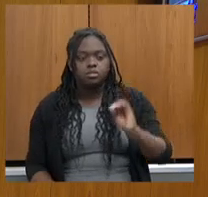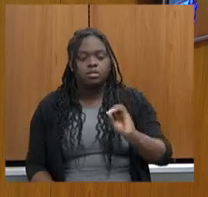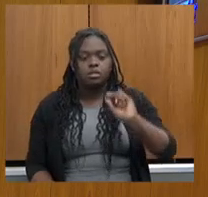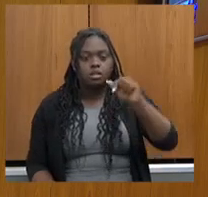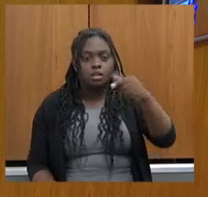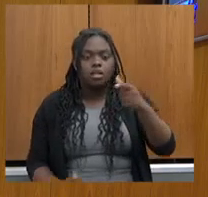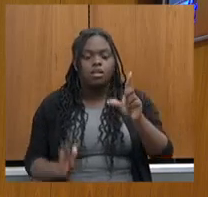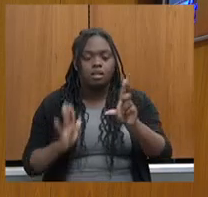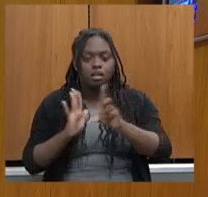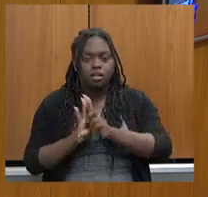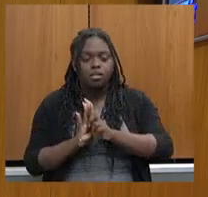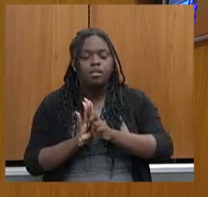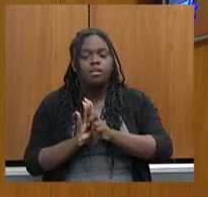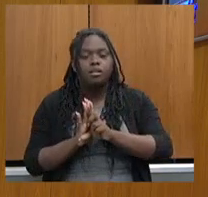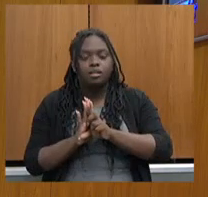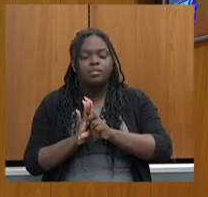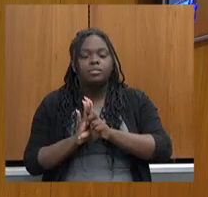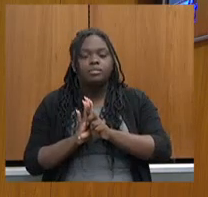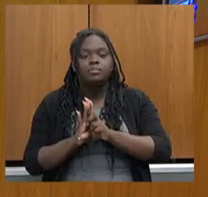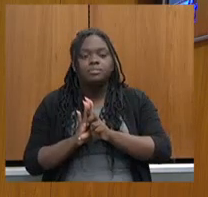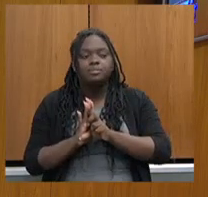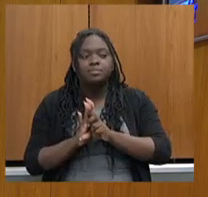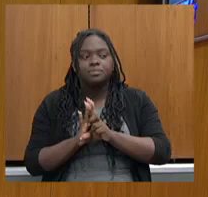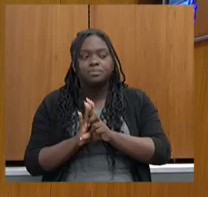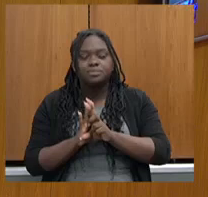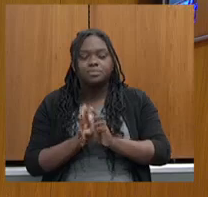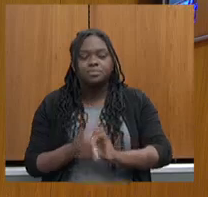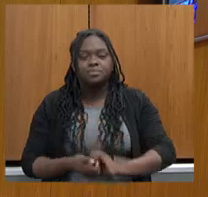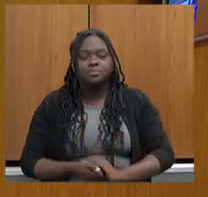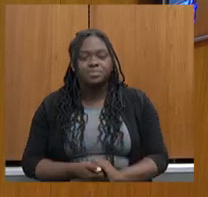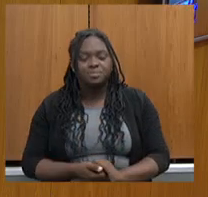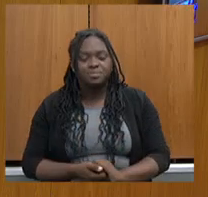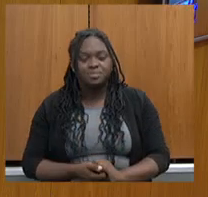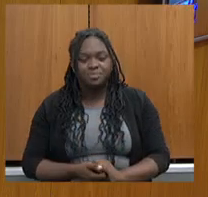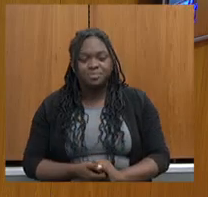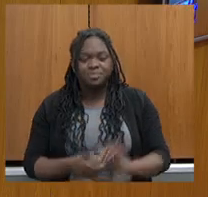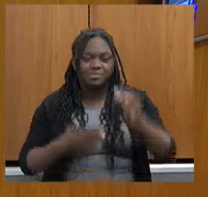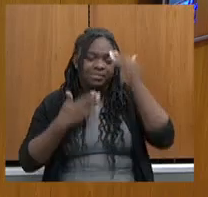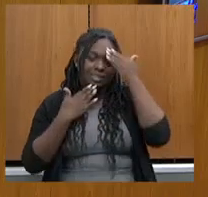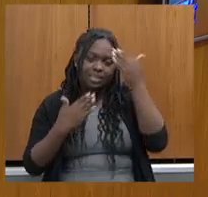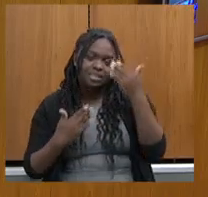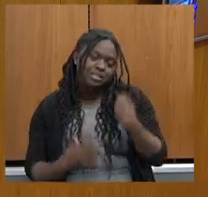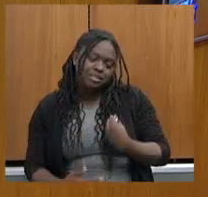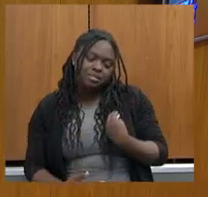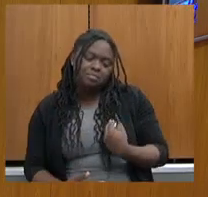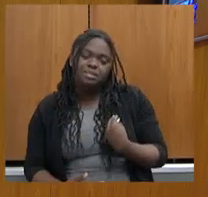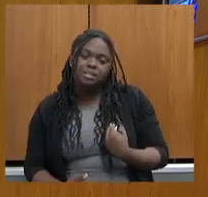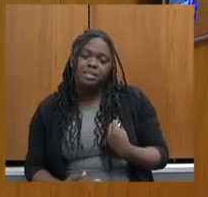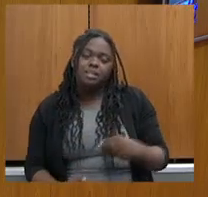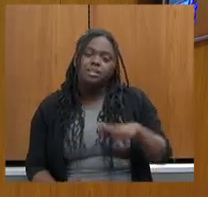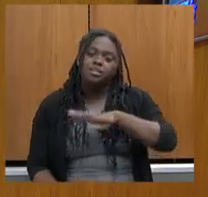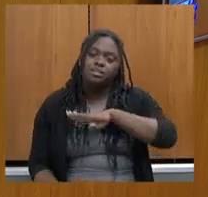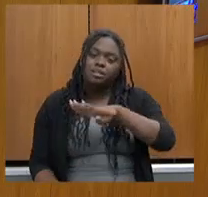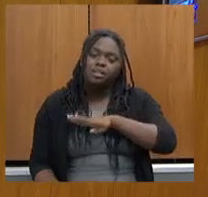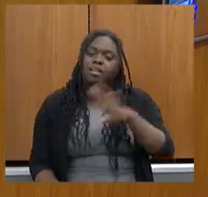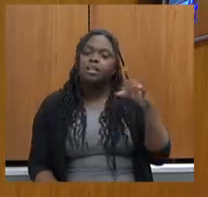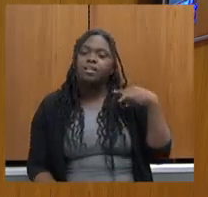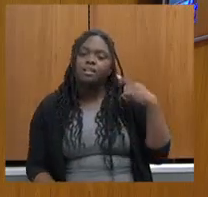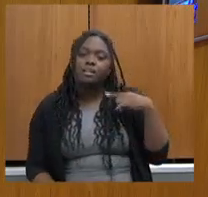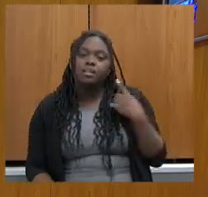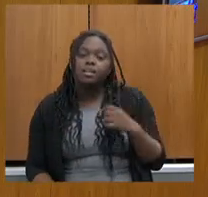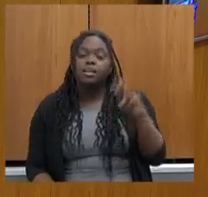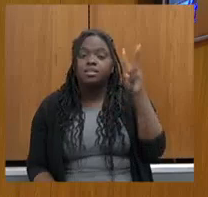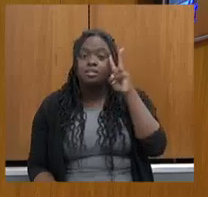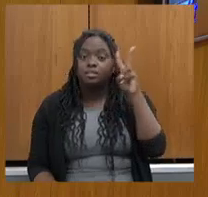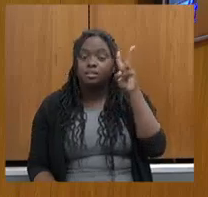legislatura de Ouro Fino isso mesmo agradecemos a presença do Lúcio colega Deputado que